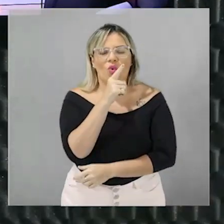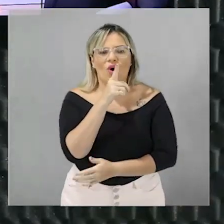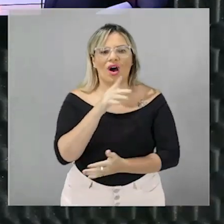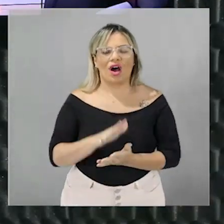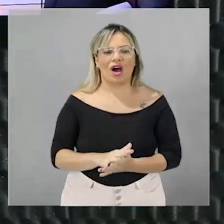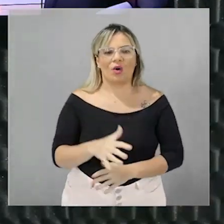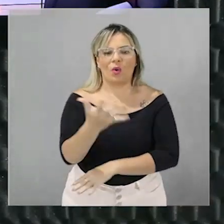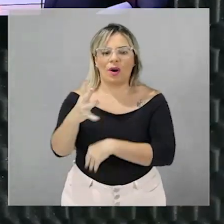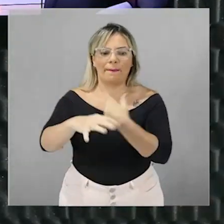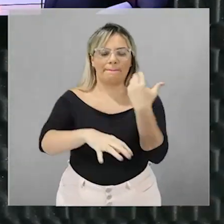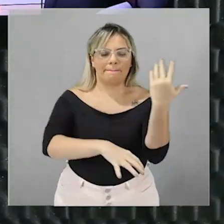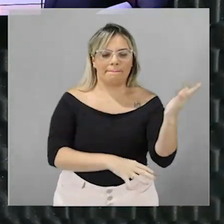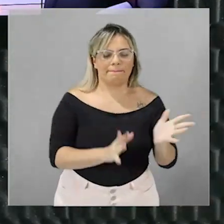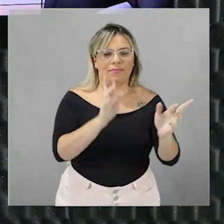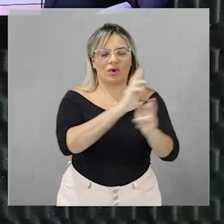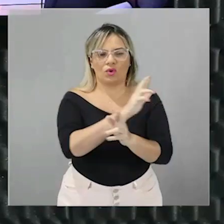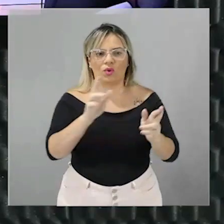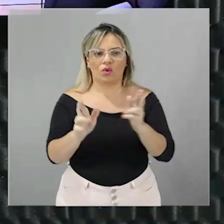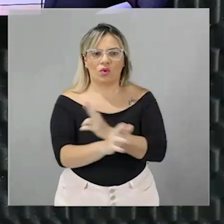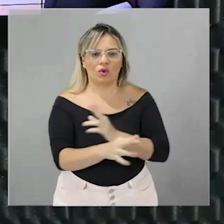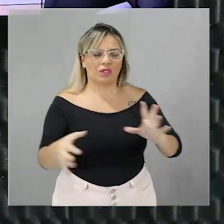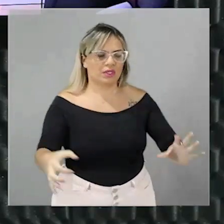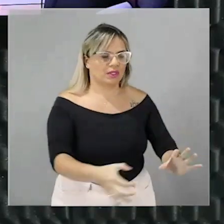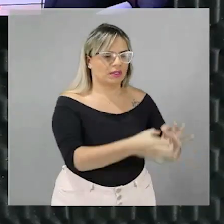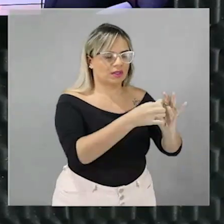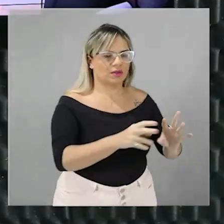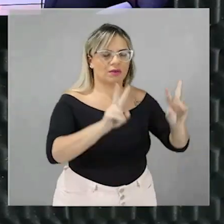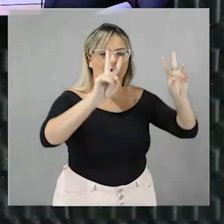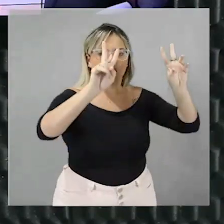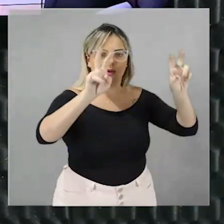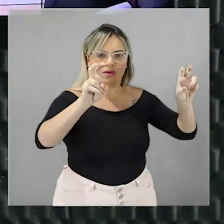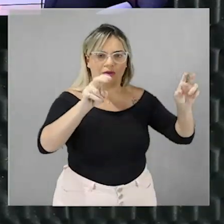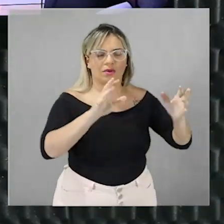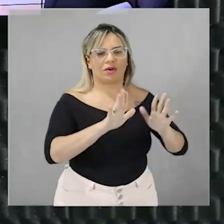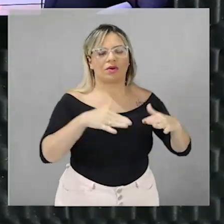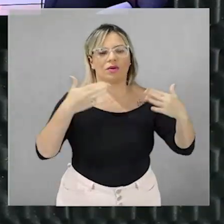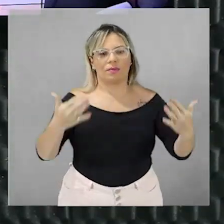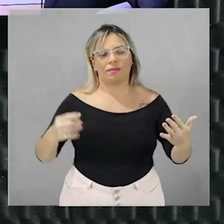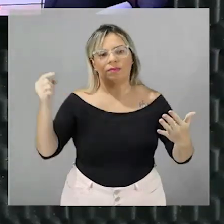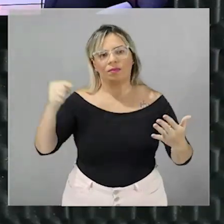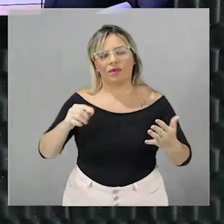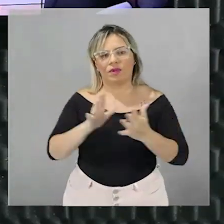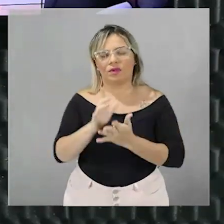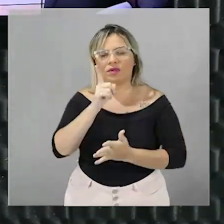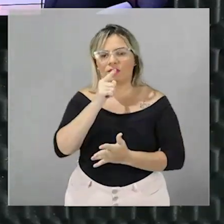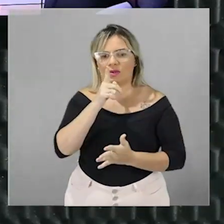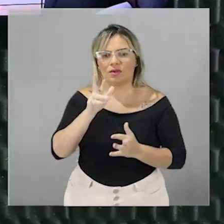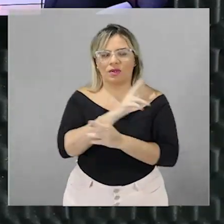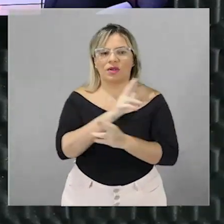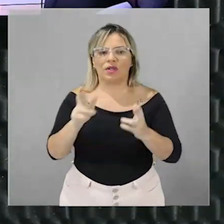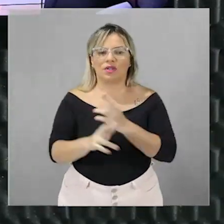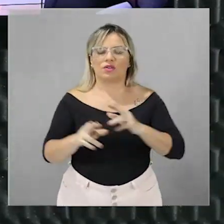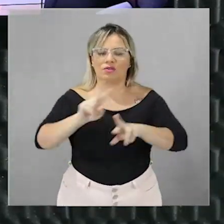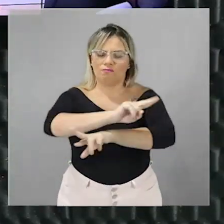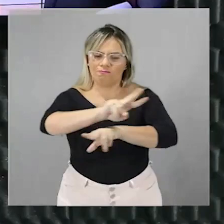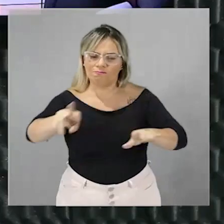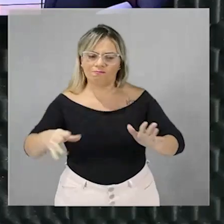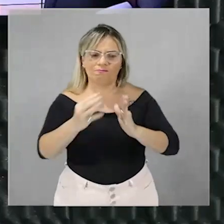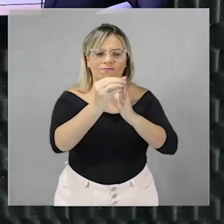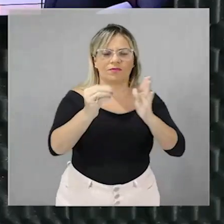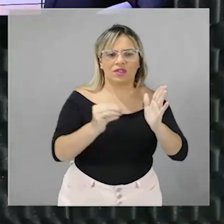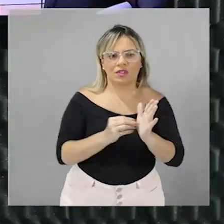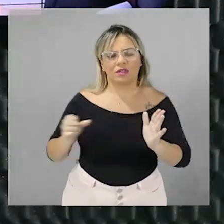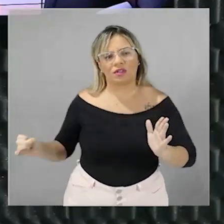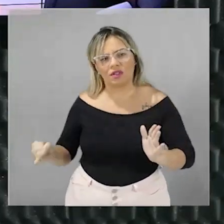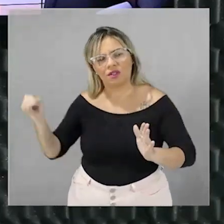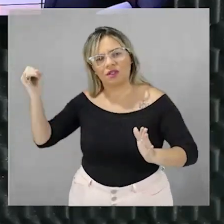ter aí relativas com outras temáticas, tá certo? Algumas temáticas secundárias. Então a temática da água está sendo muito importante nas últimas